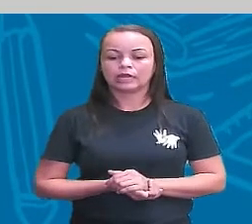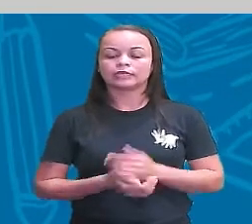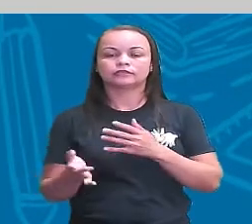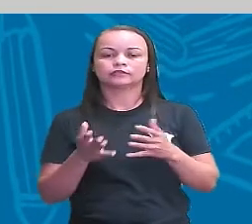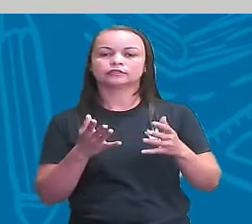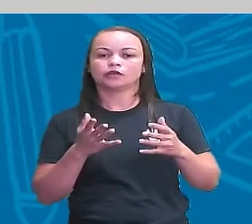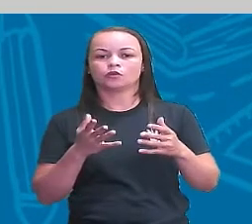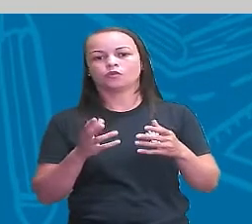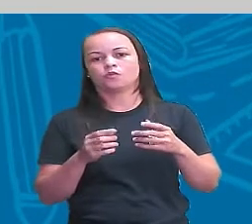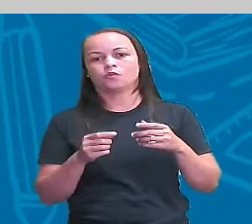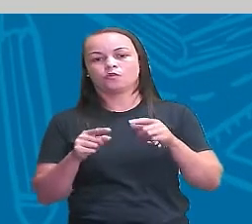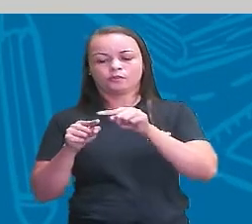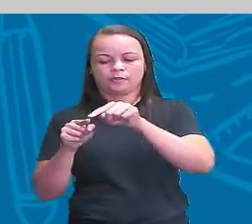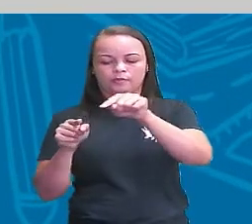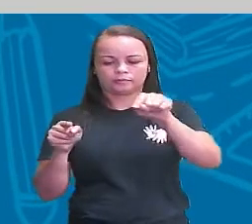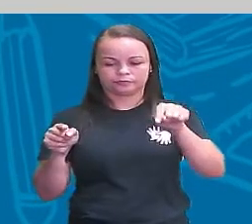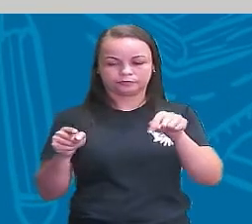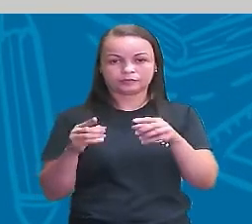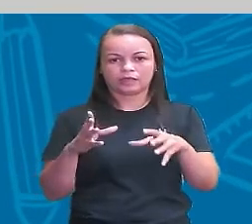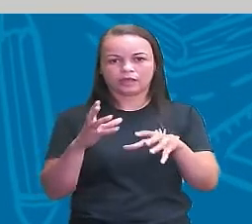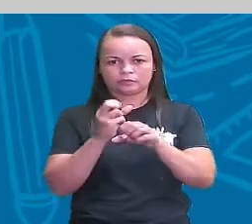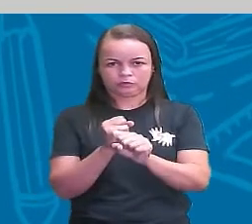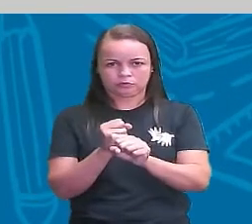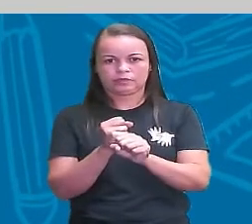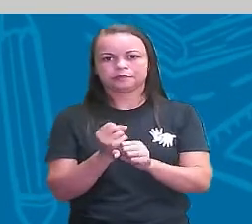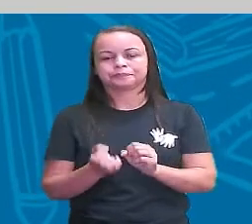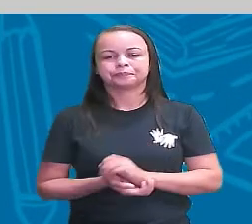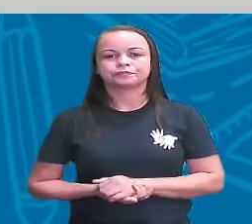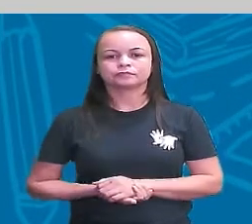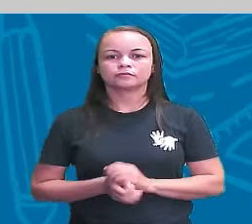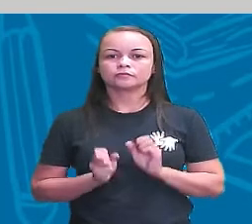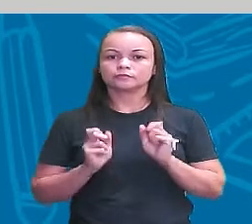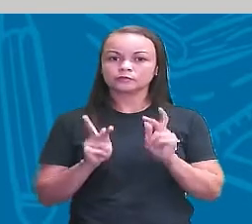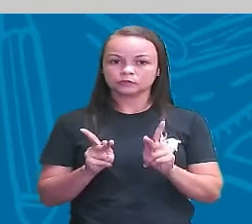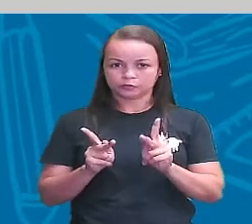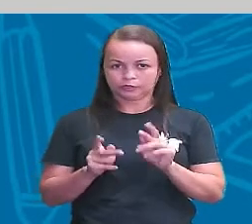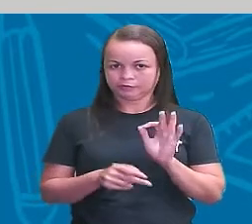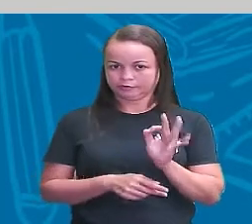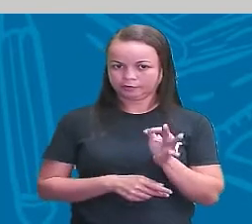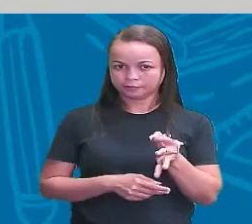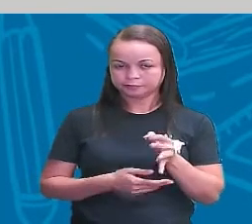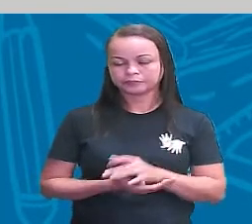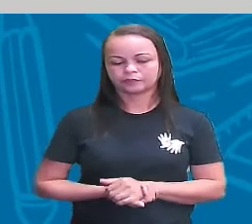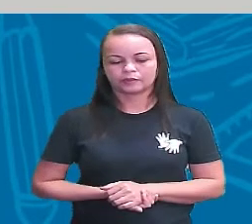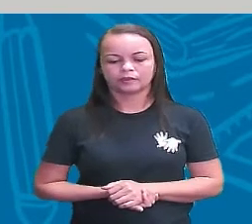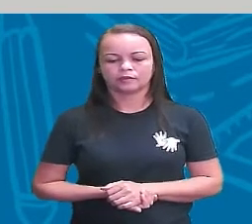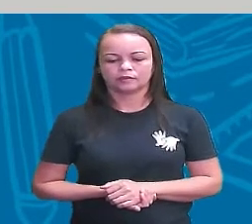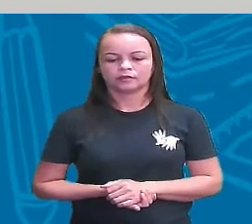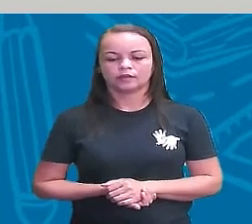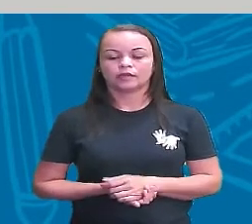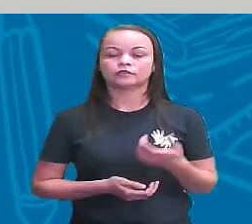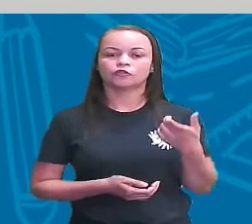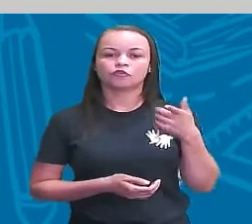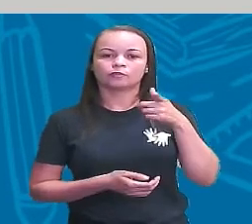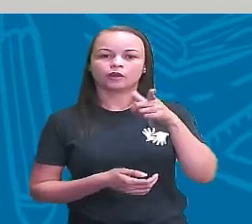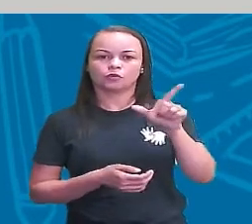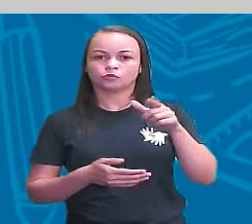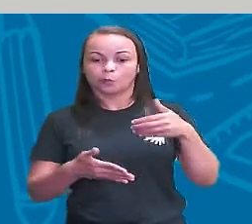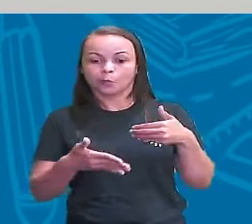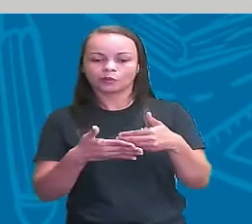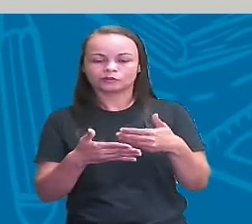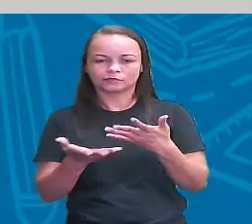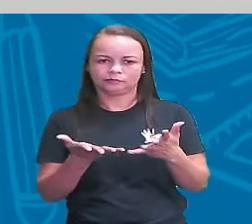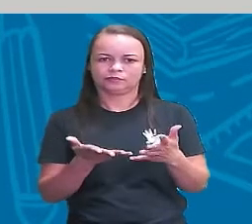perímetro é a soma de todos os lados, ok? Certinho? Então, vamos para o nosso próximo,